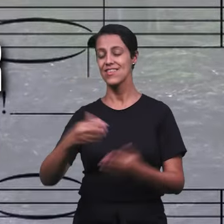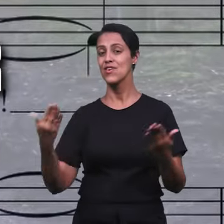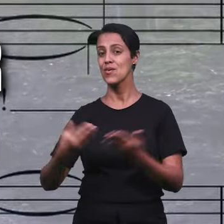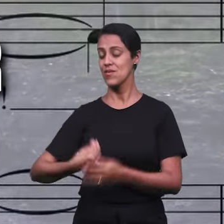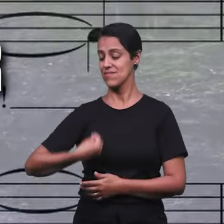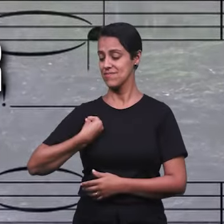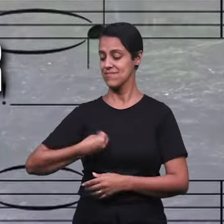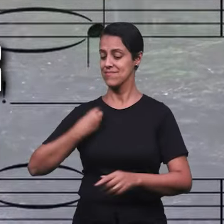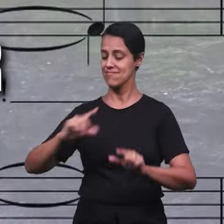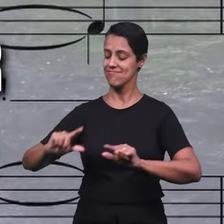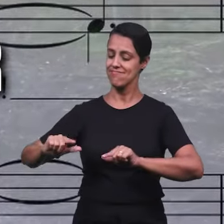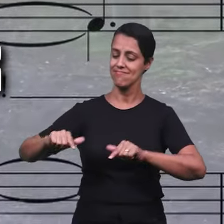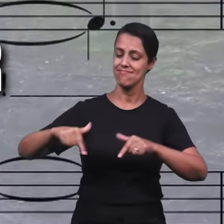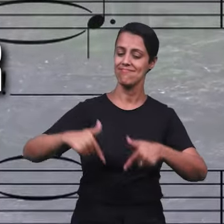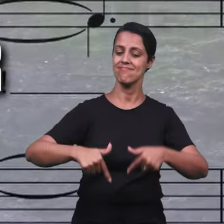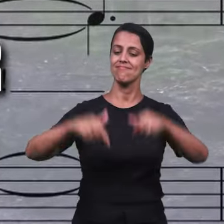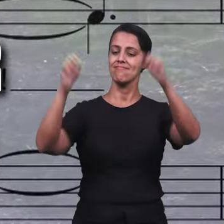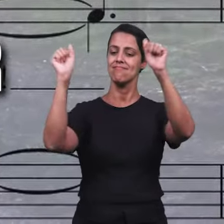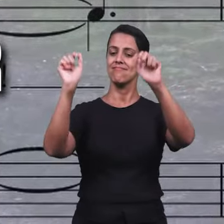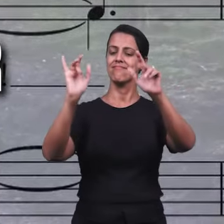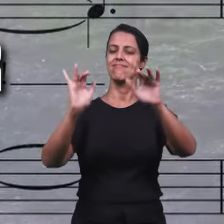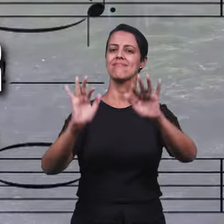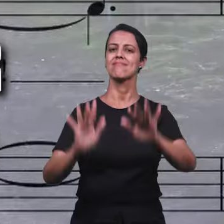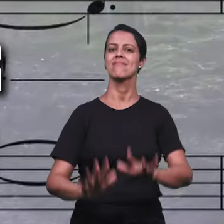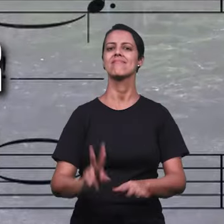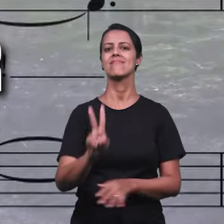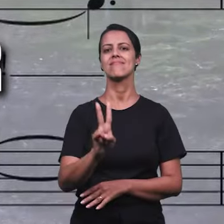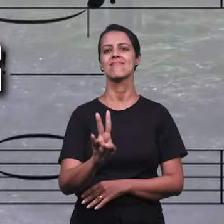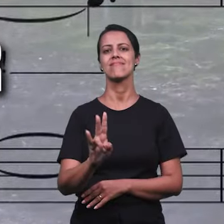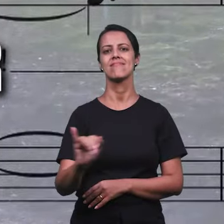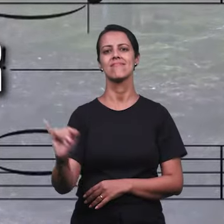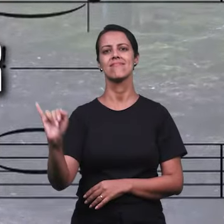Sim hoje lhe vai